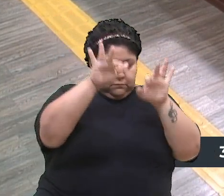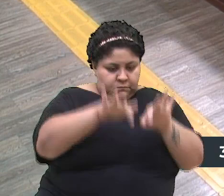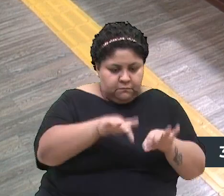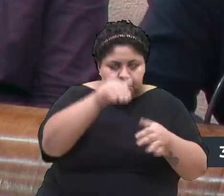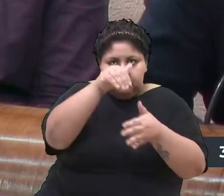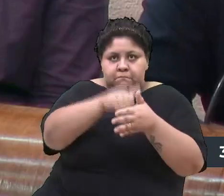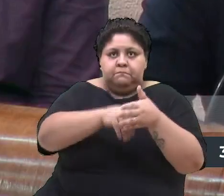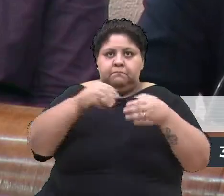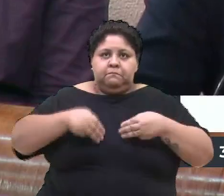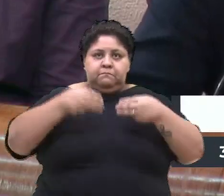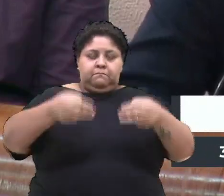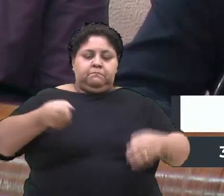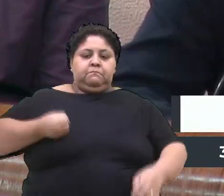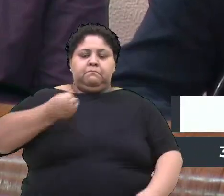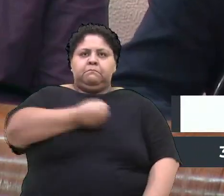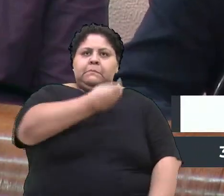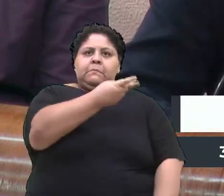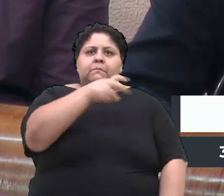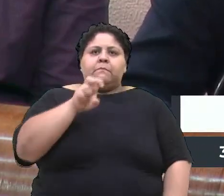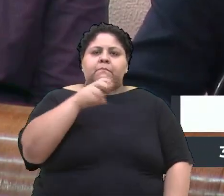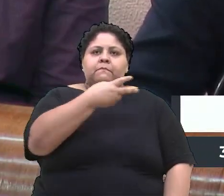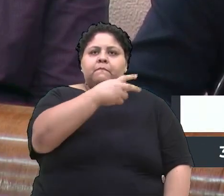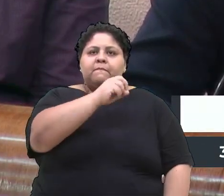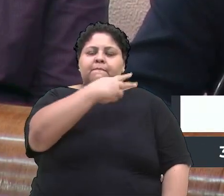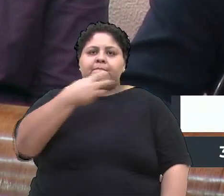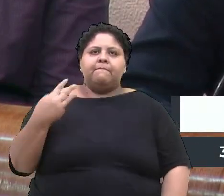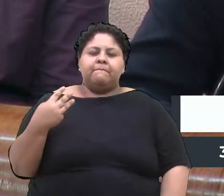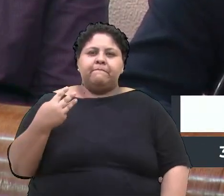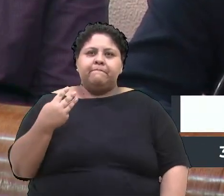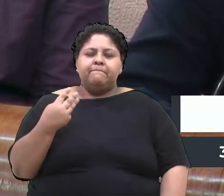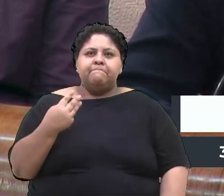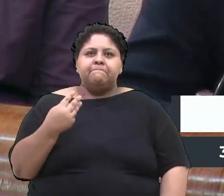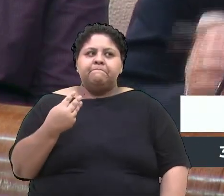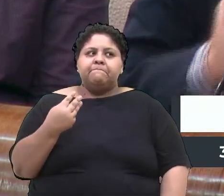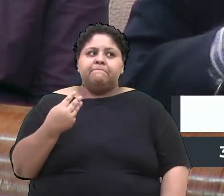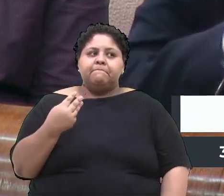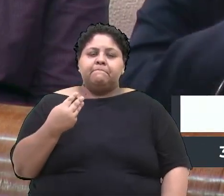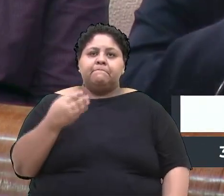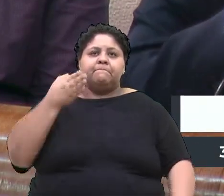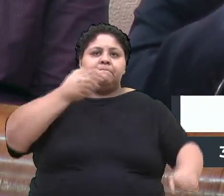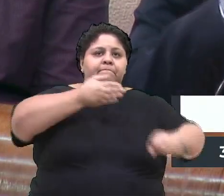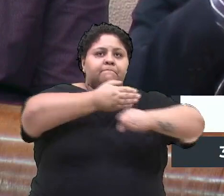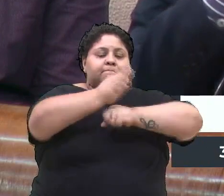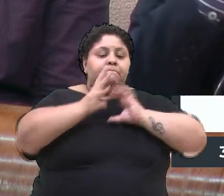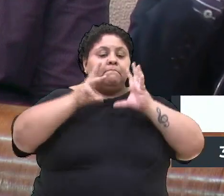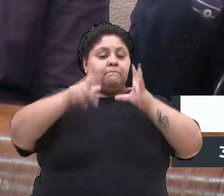Moção número 25, 2023, foi aprovado por